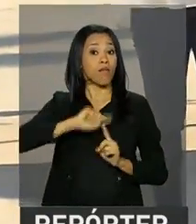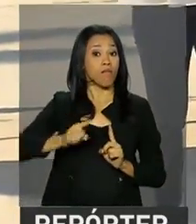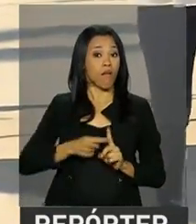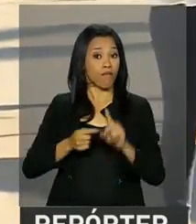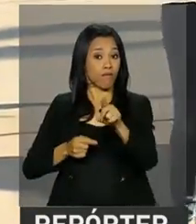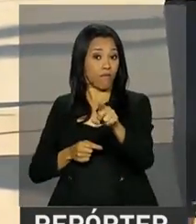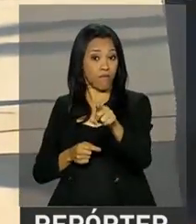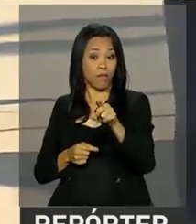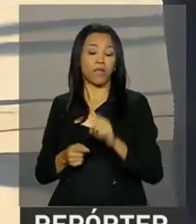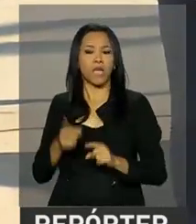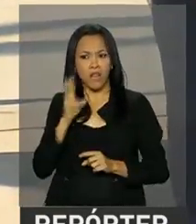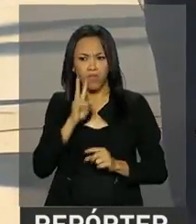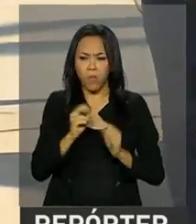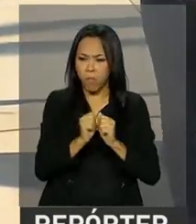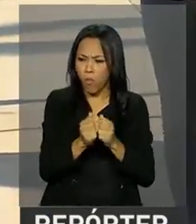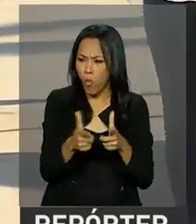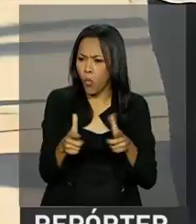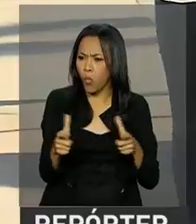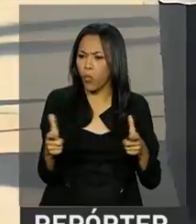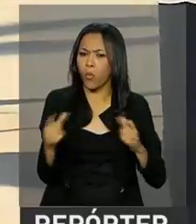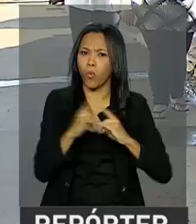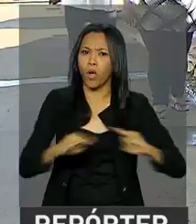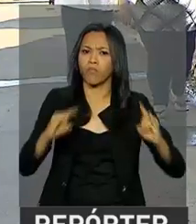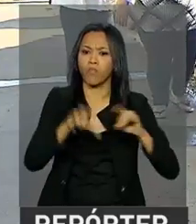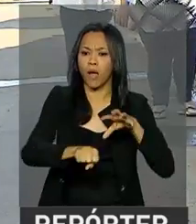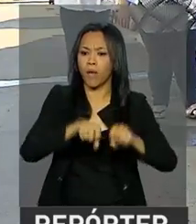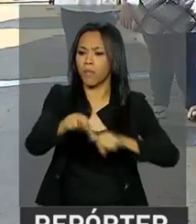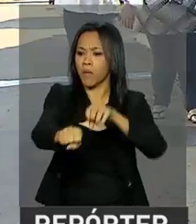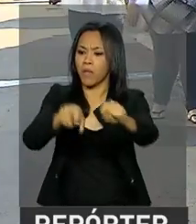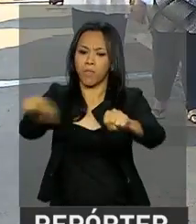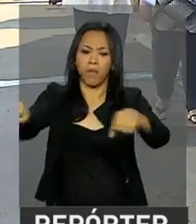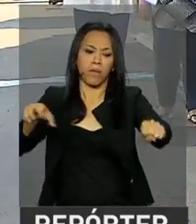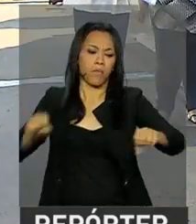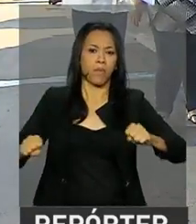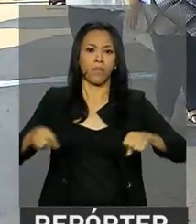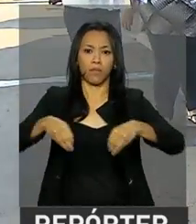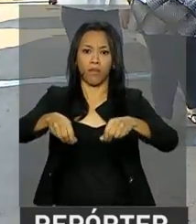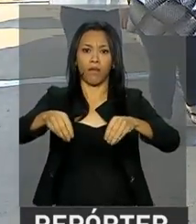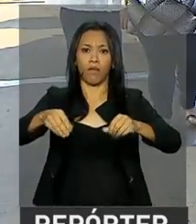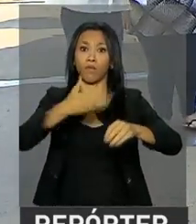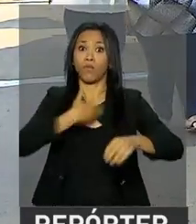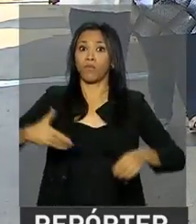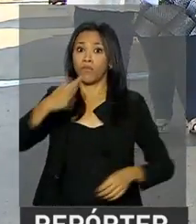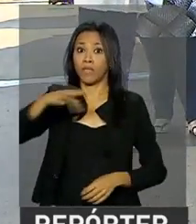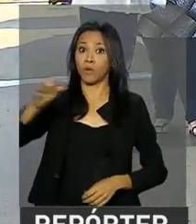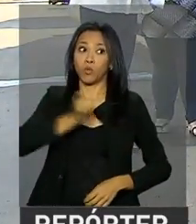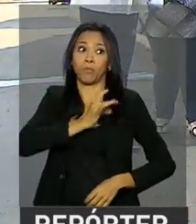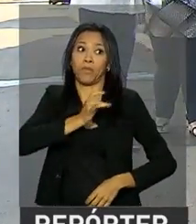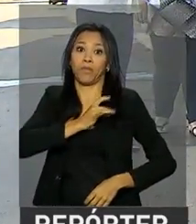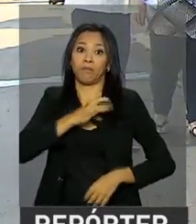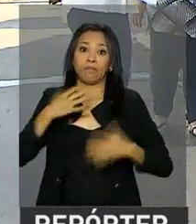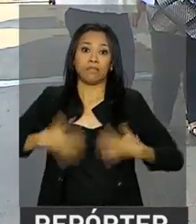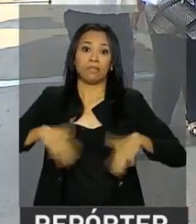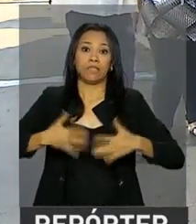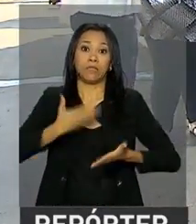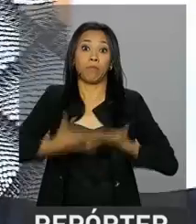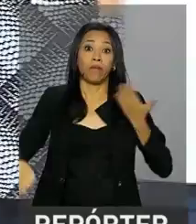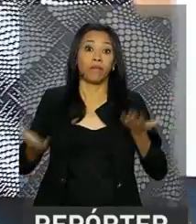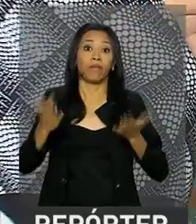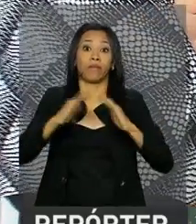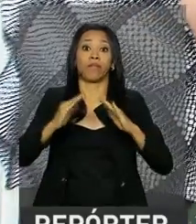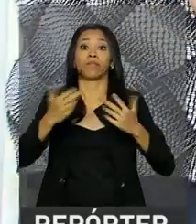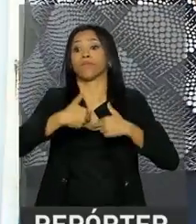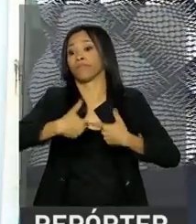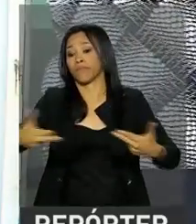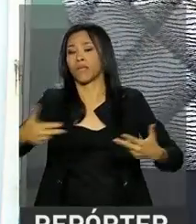viu o povoado avançar sobre as terras da União e o medo de perder o terreno sempre rondou a família. 43